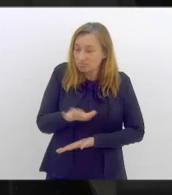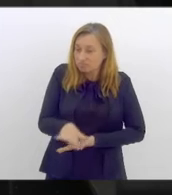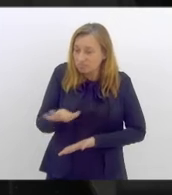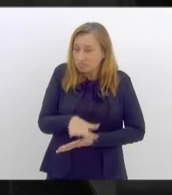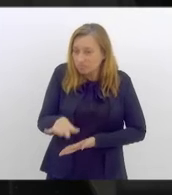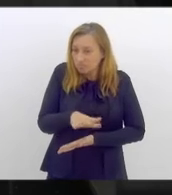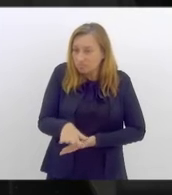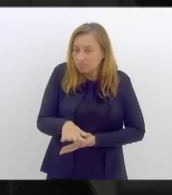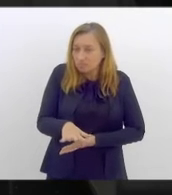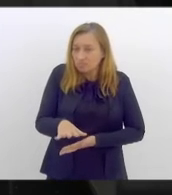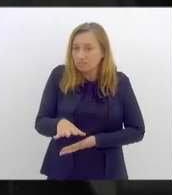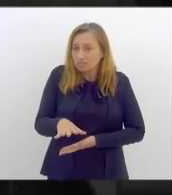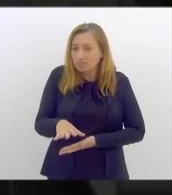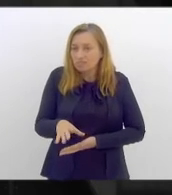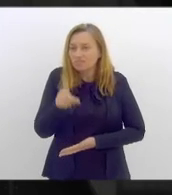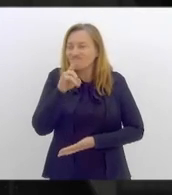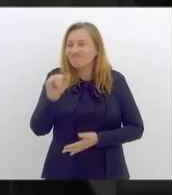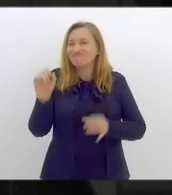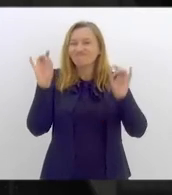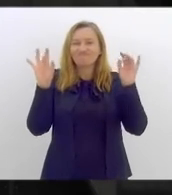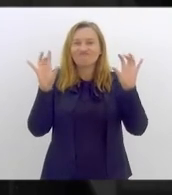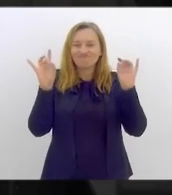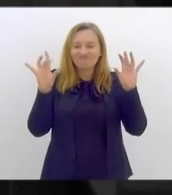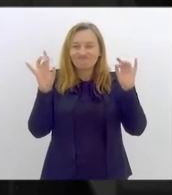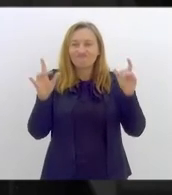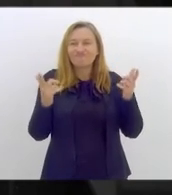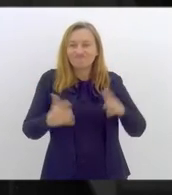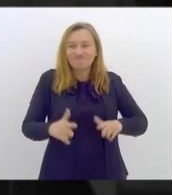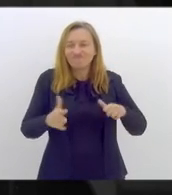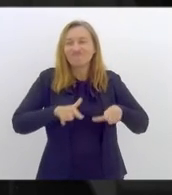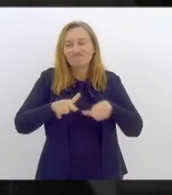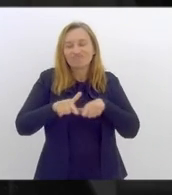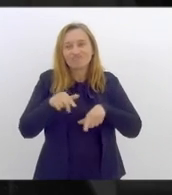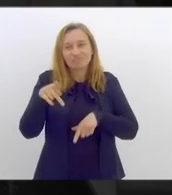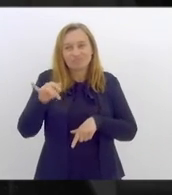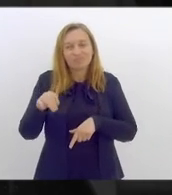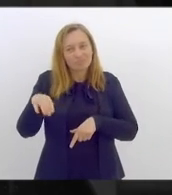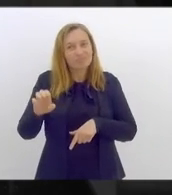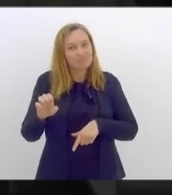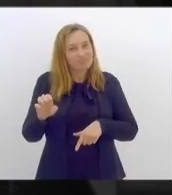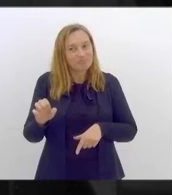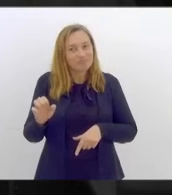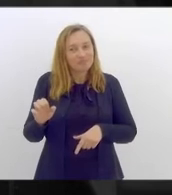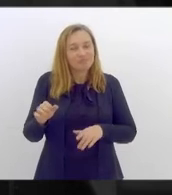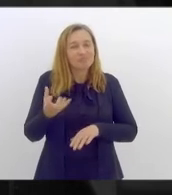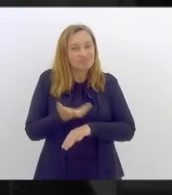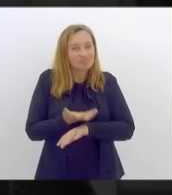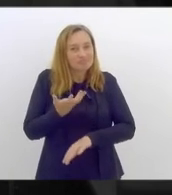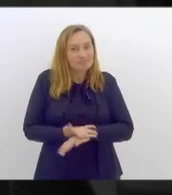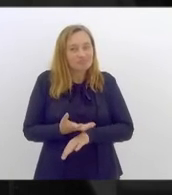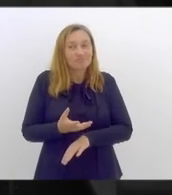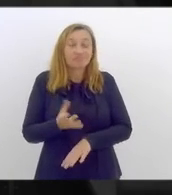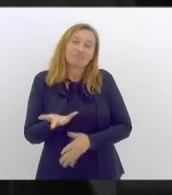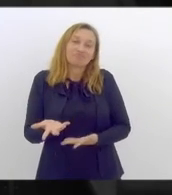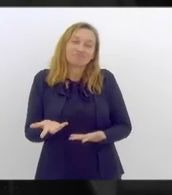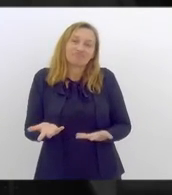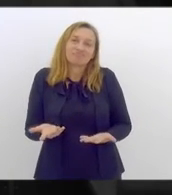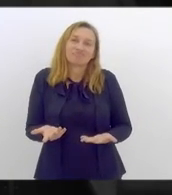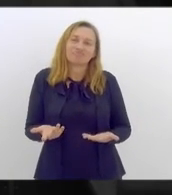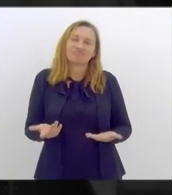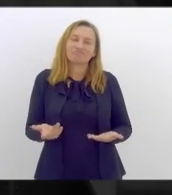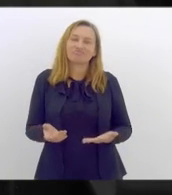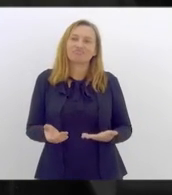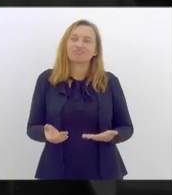frequentem nesse dia especial esse ambiente de trabalho de seus pais suas mães praças oficiais da polícia militar não há problema algum